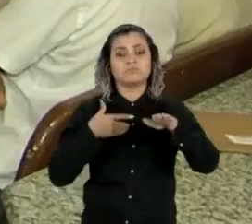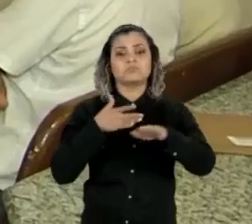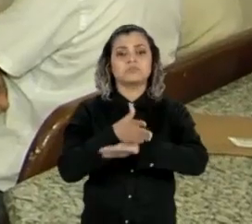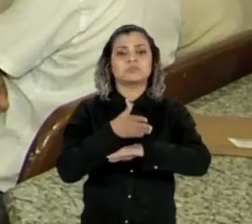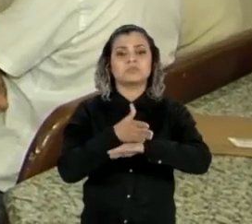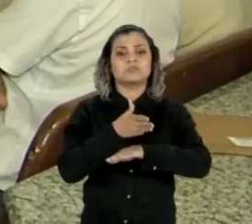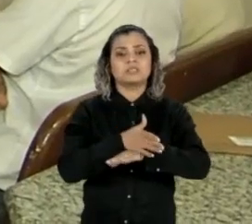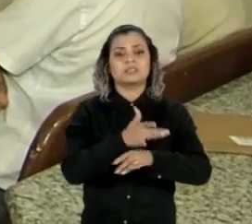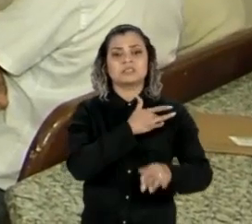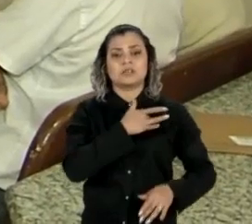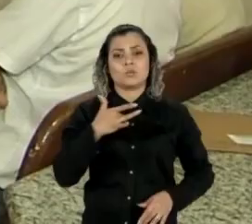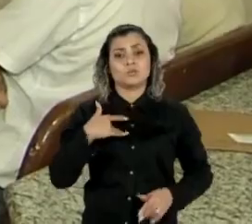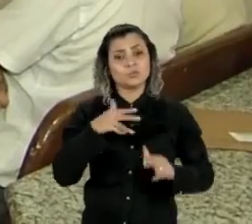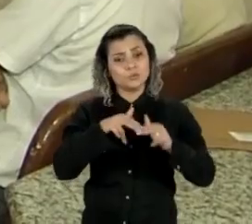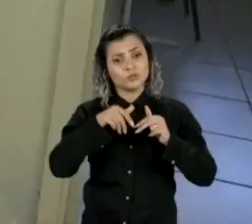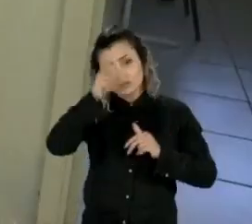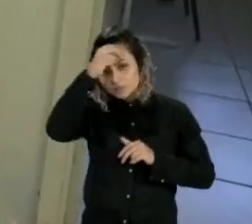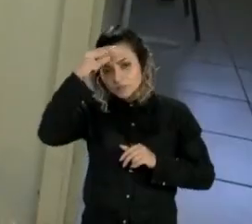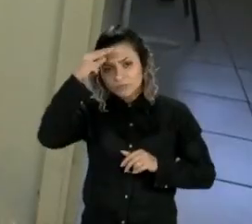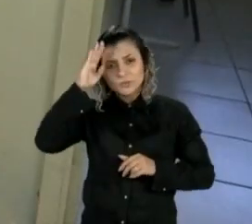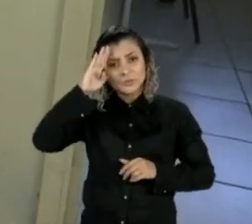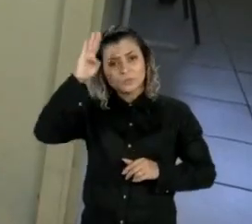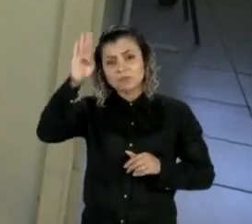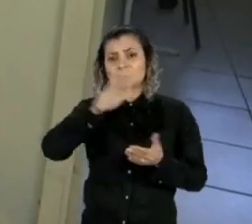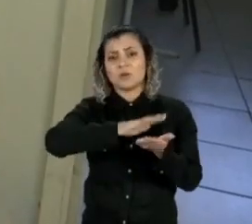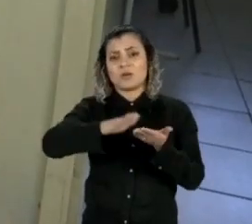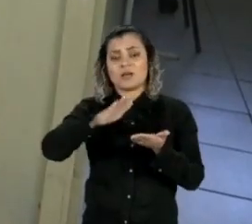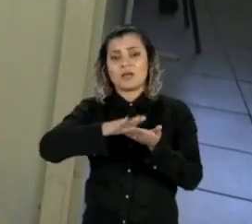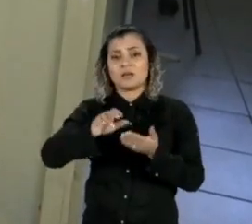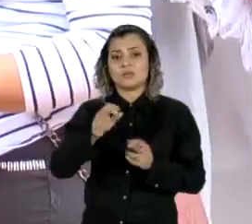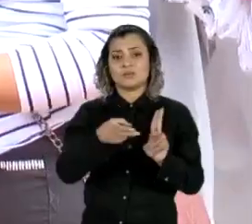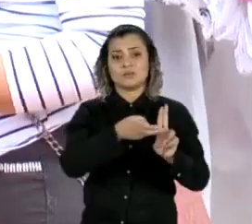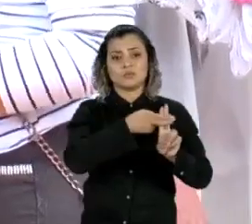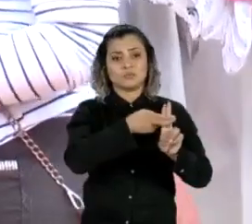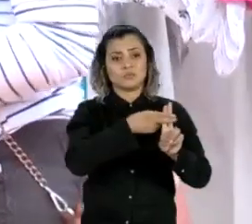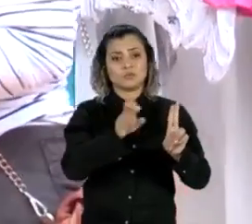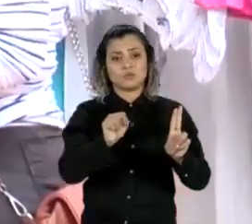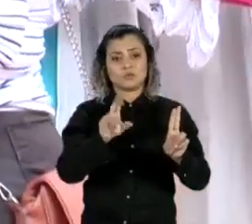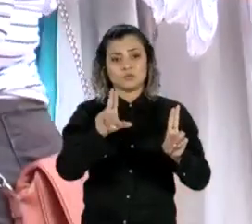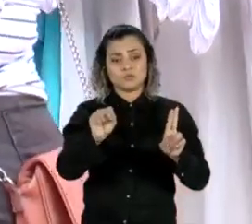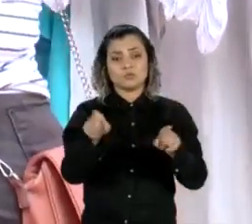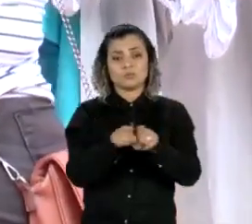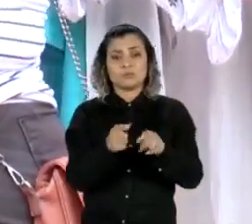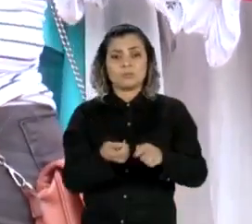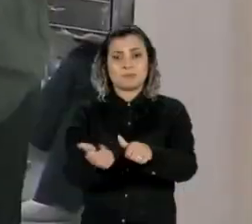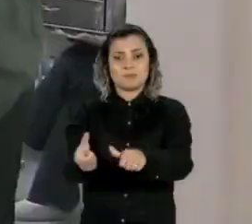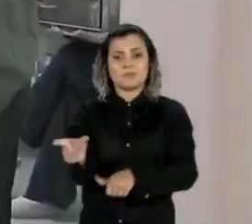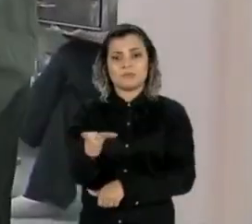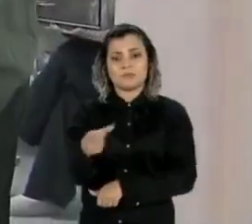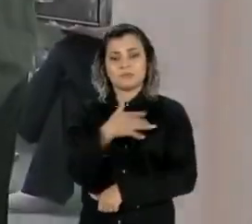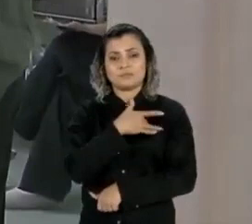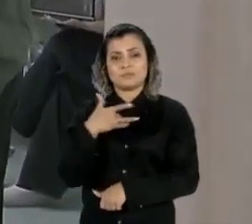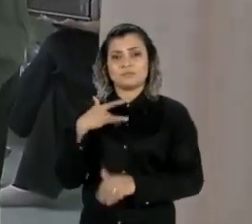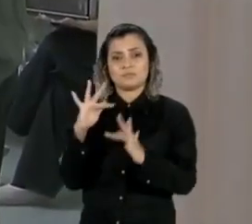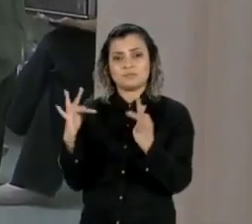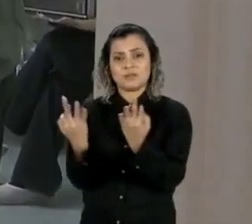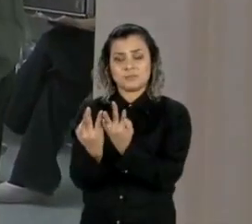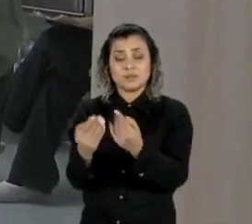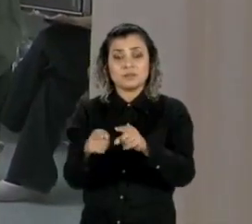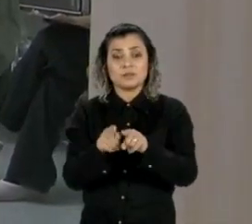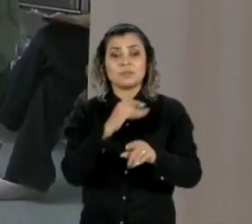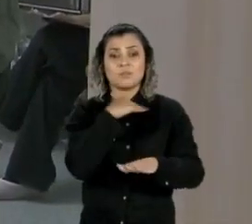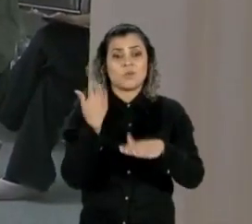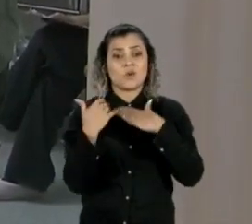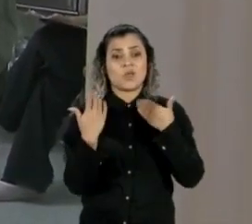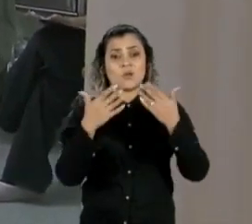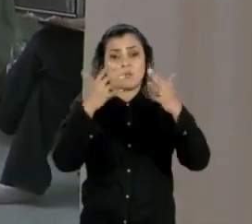saúde. E foram justamente os municípios com maiores gastos com o SUS e com o Bolsa Família os que registraram menor mortalidade por conta